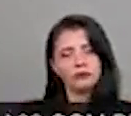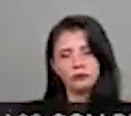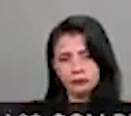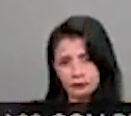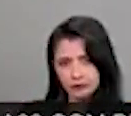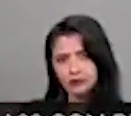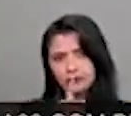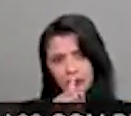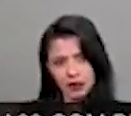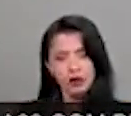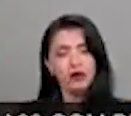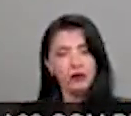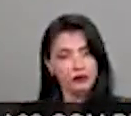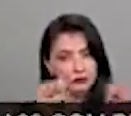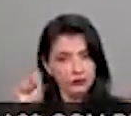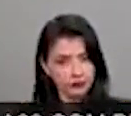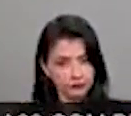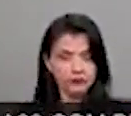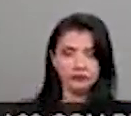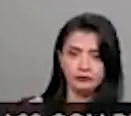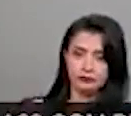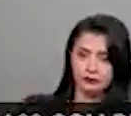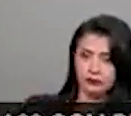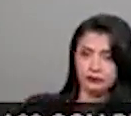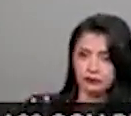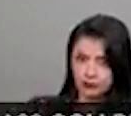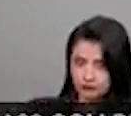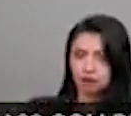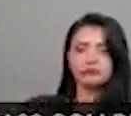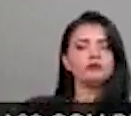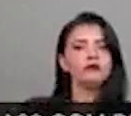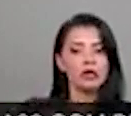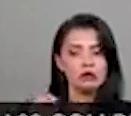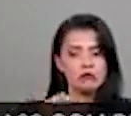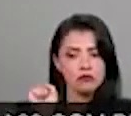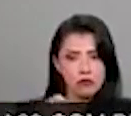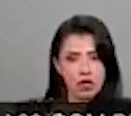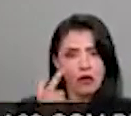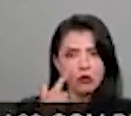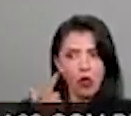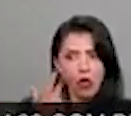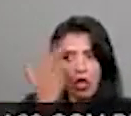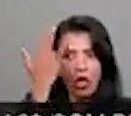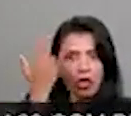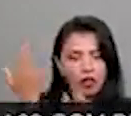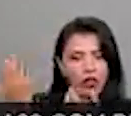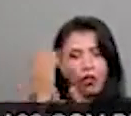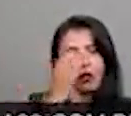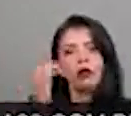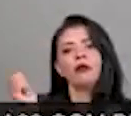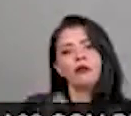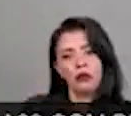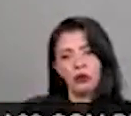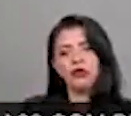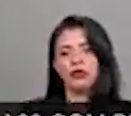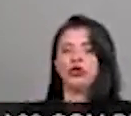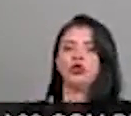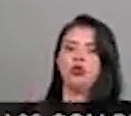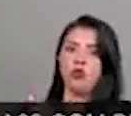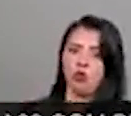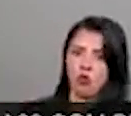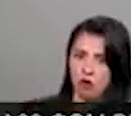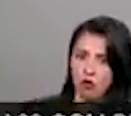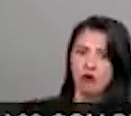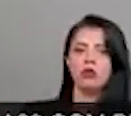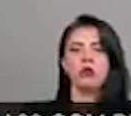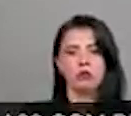de Transplantes, o SNT, a espera por uma córnea pode levar um pouco mais de um ano, cerca de 13 meses.